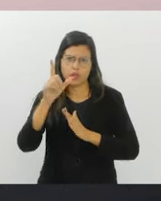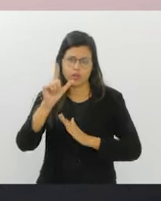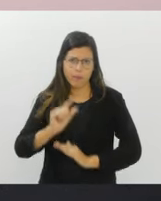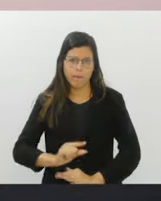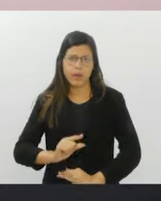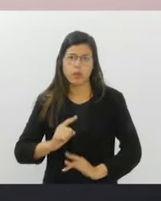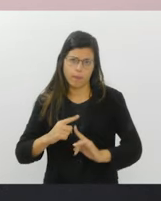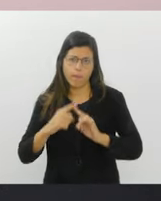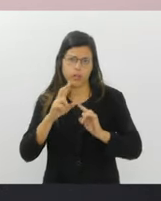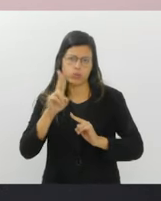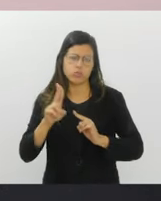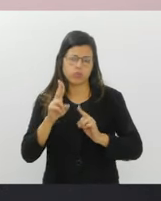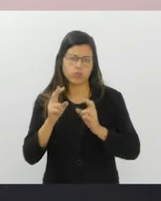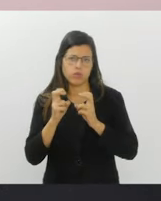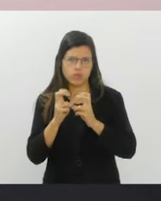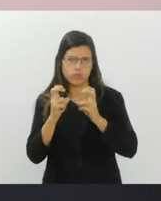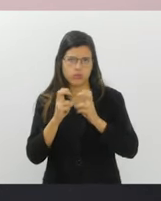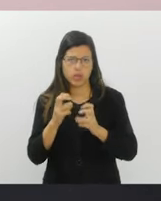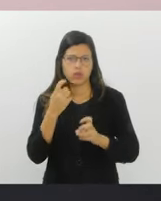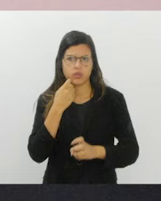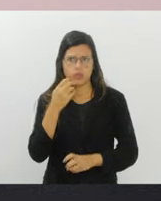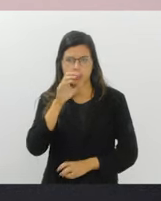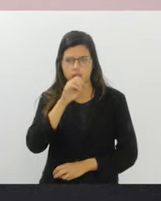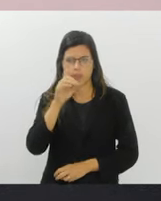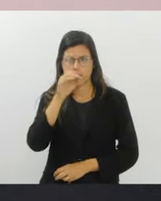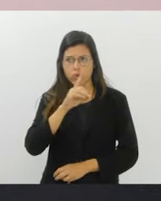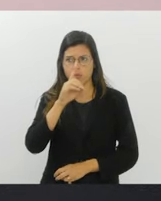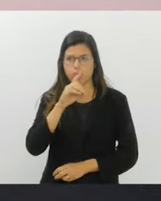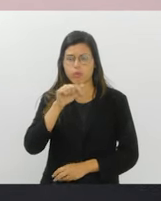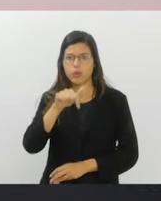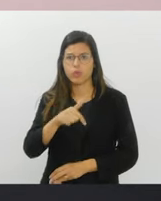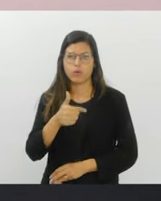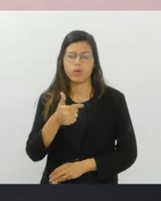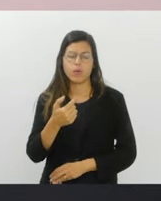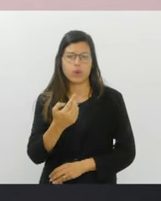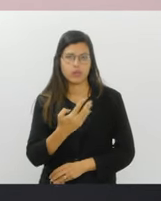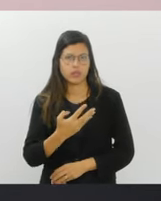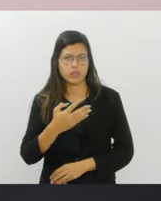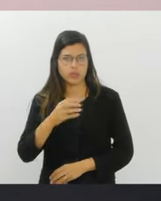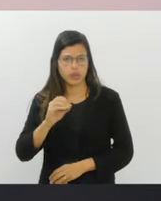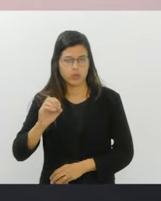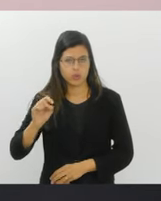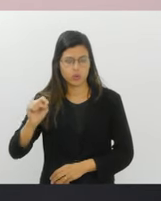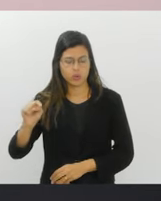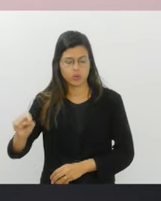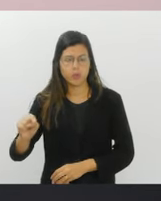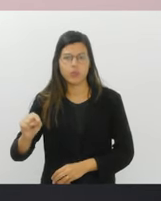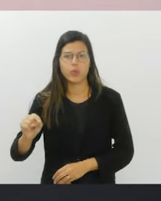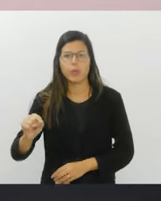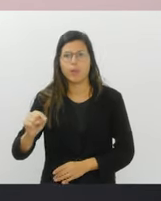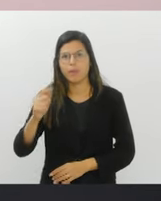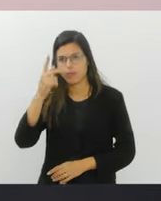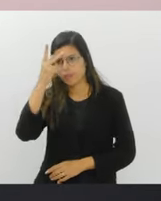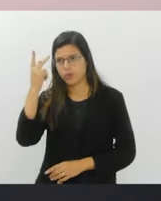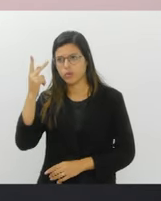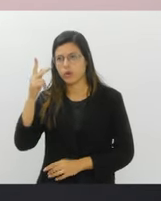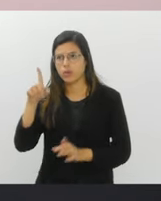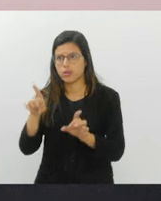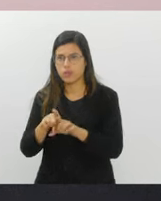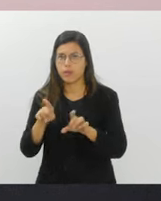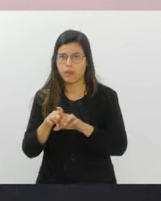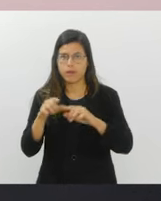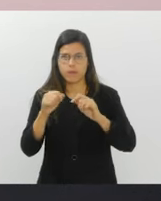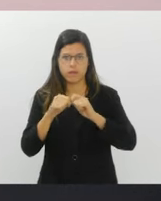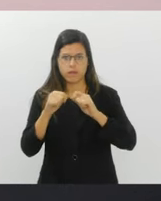trem no final de semana. Esse break-even de 420 mil passageiros ele também já faz a conta desses horários de